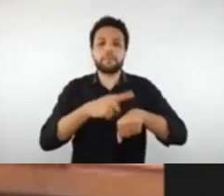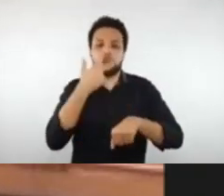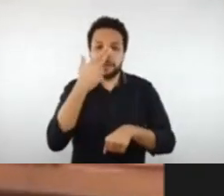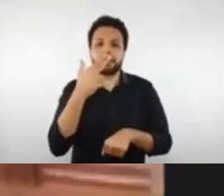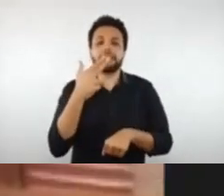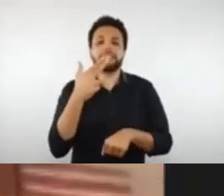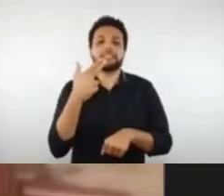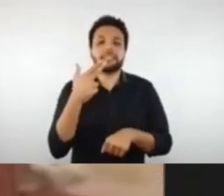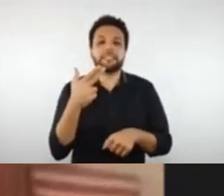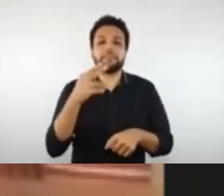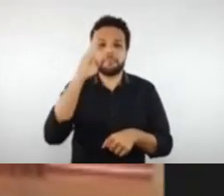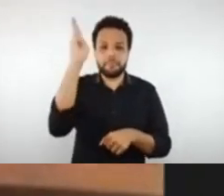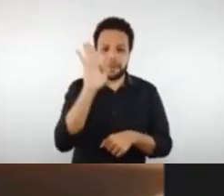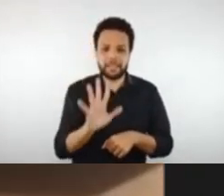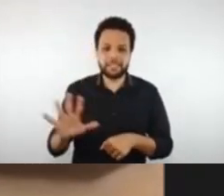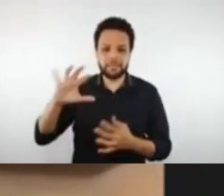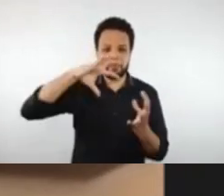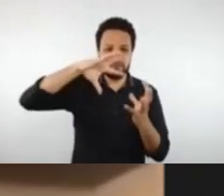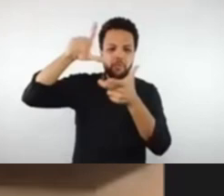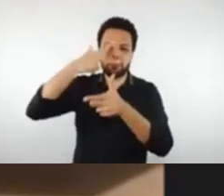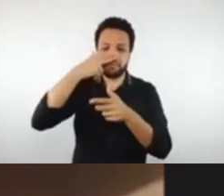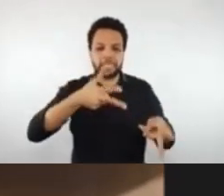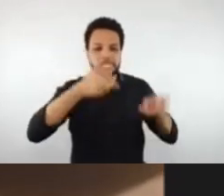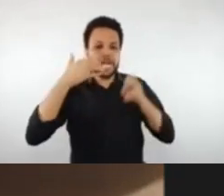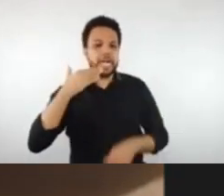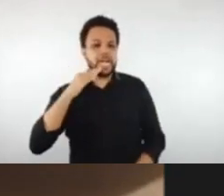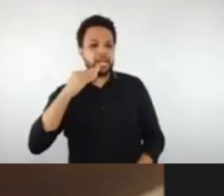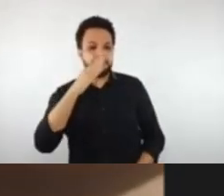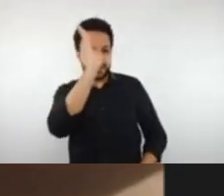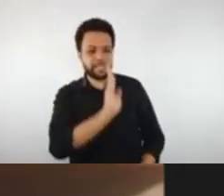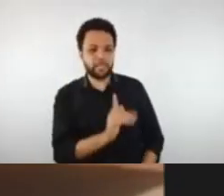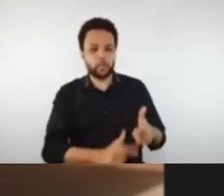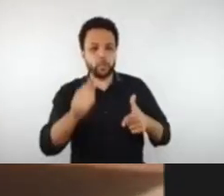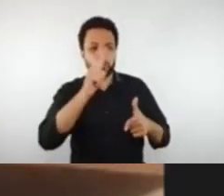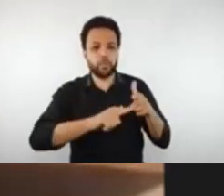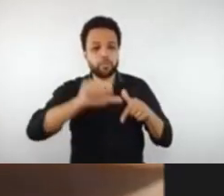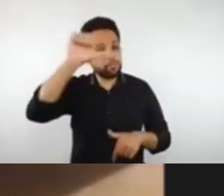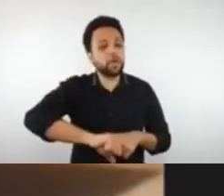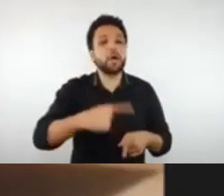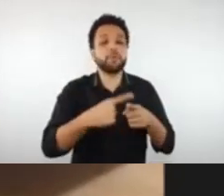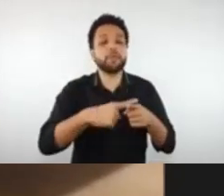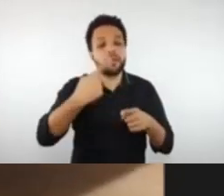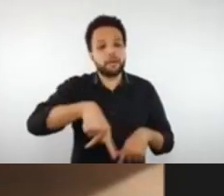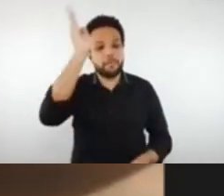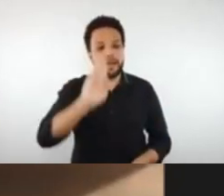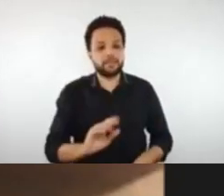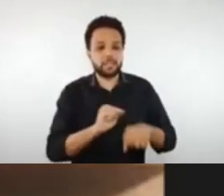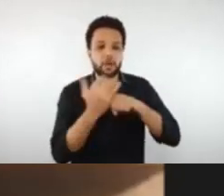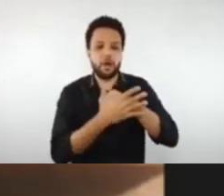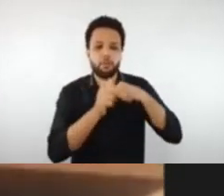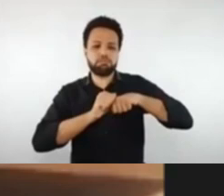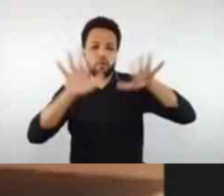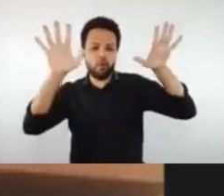gente vive um momento de uma imagem bastante arranhada, né, do Brasil no mundo, agravada ainda mais por conta da